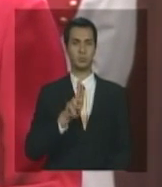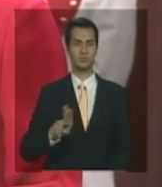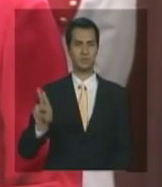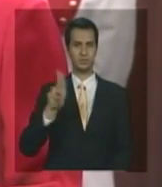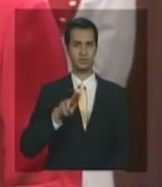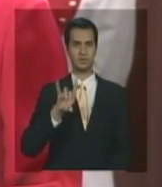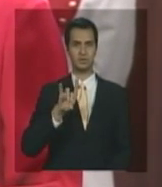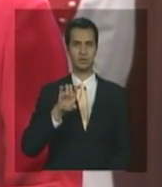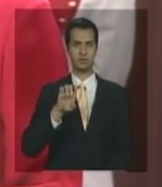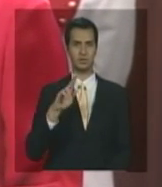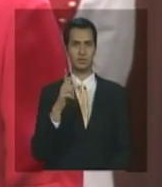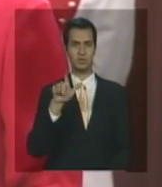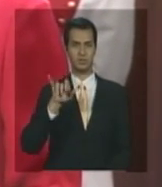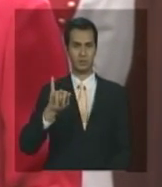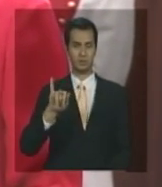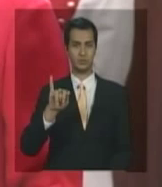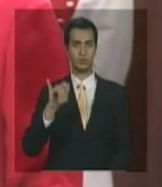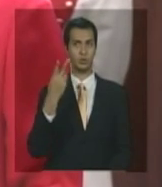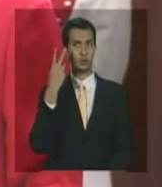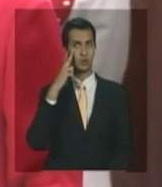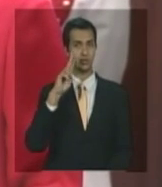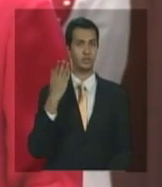Universidade de Delhi, há 2 dias,